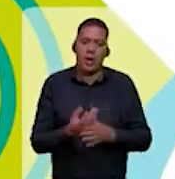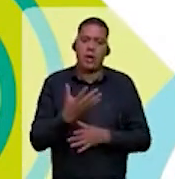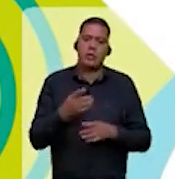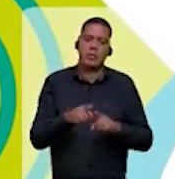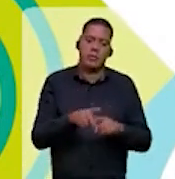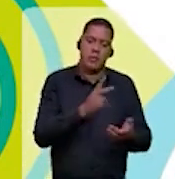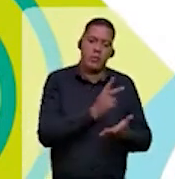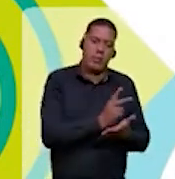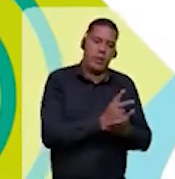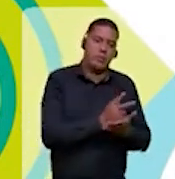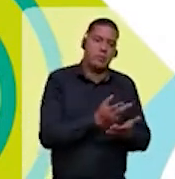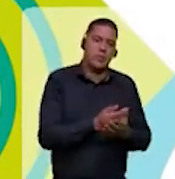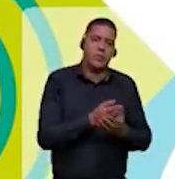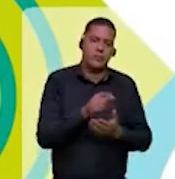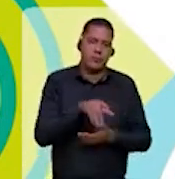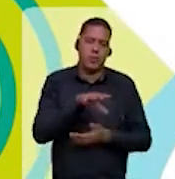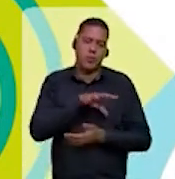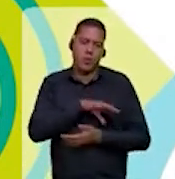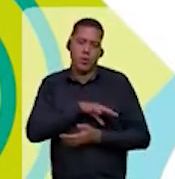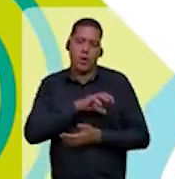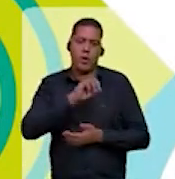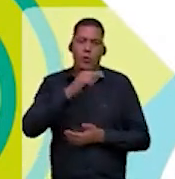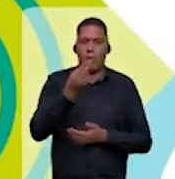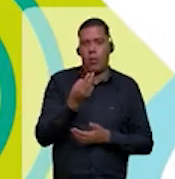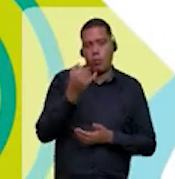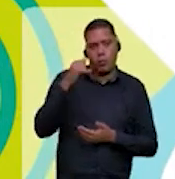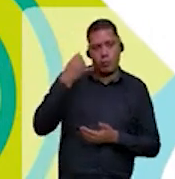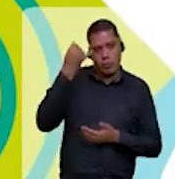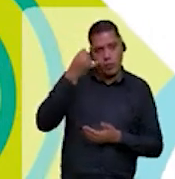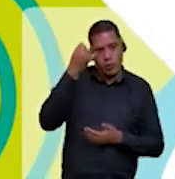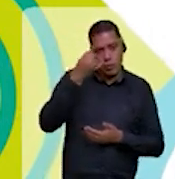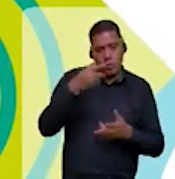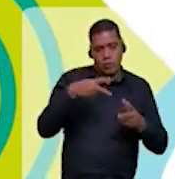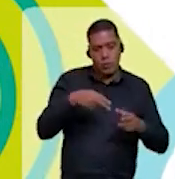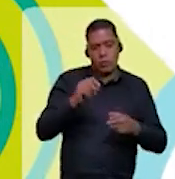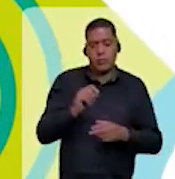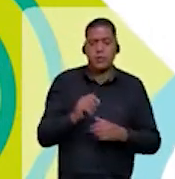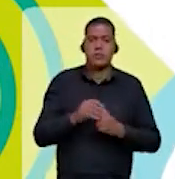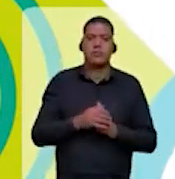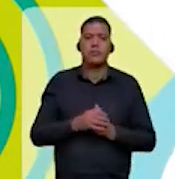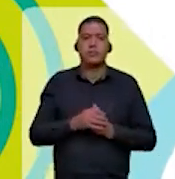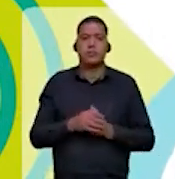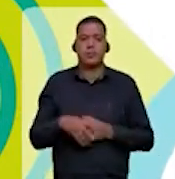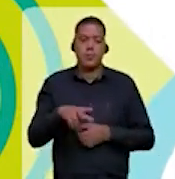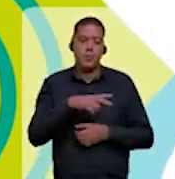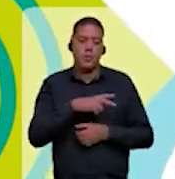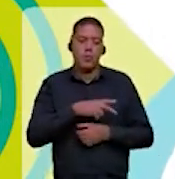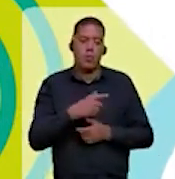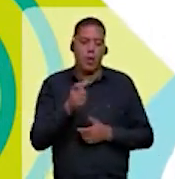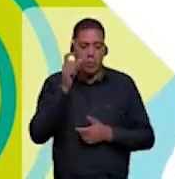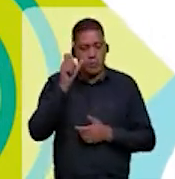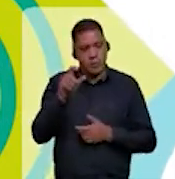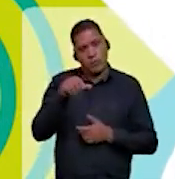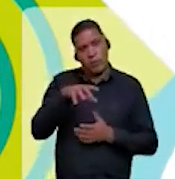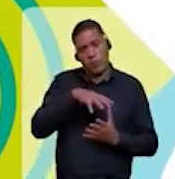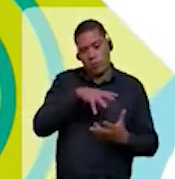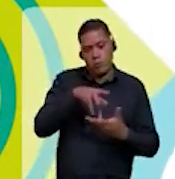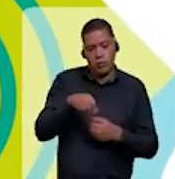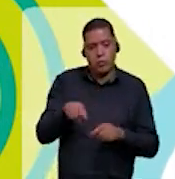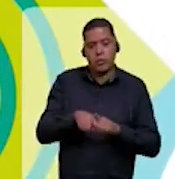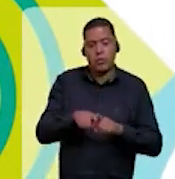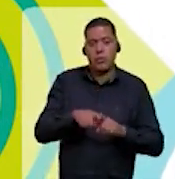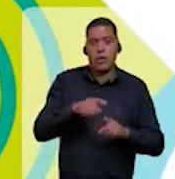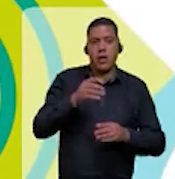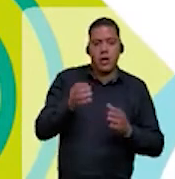e a permanência do português ou do espanhol por exemplo como formas uma forma particular de observar o mundo e